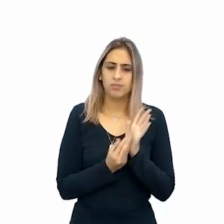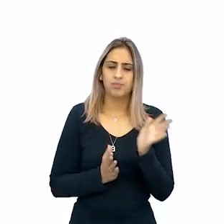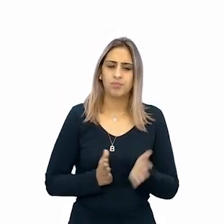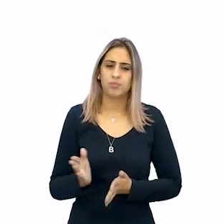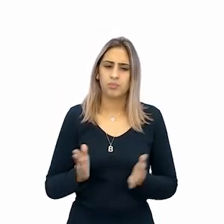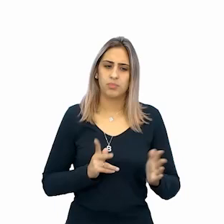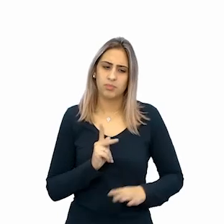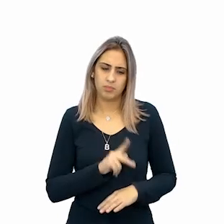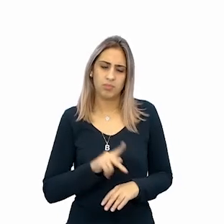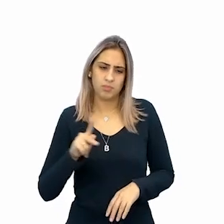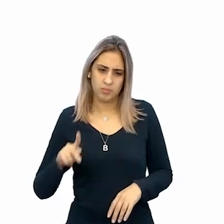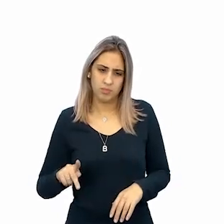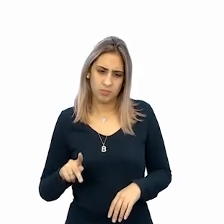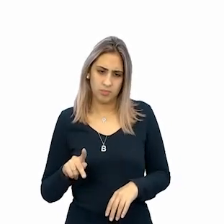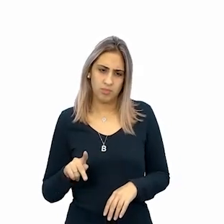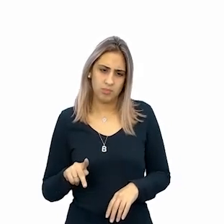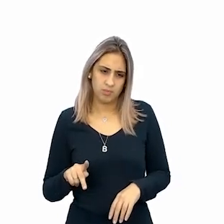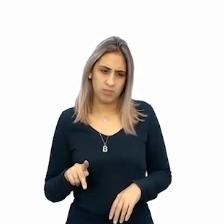meio